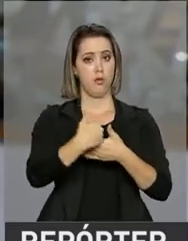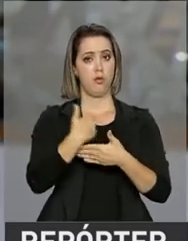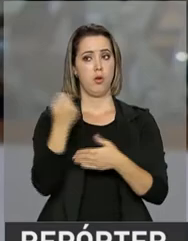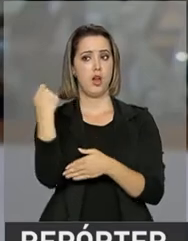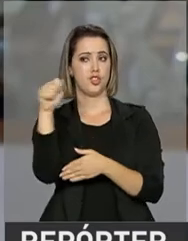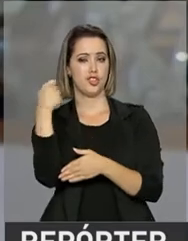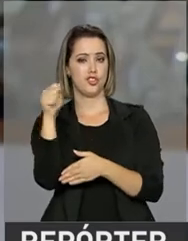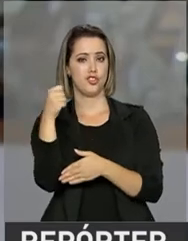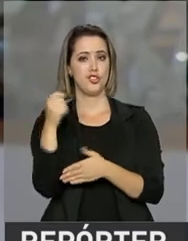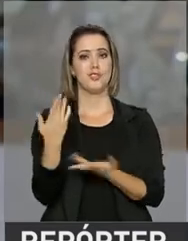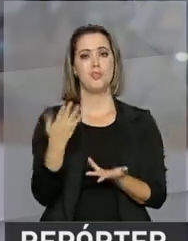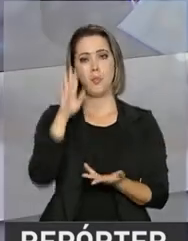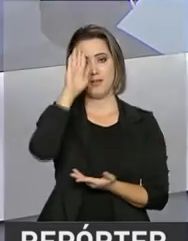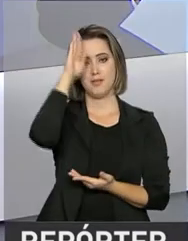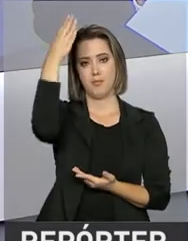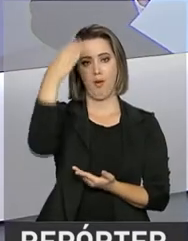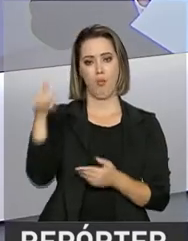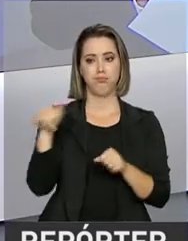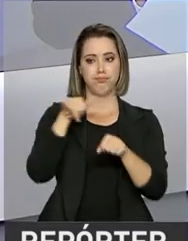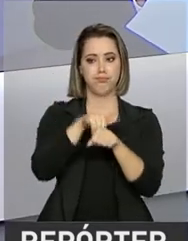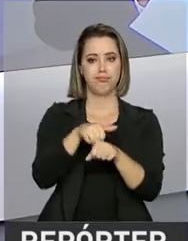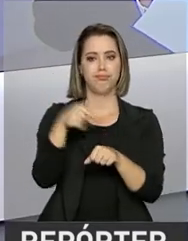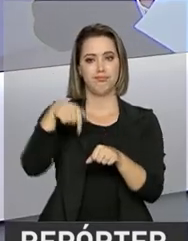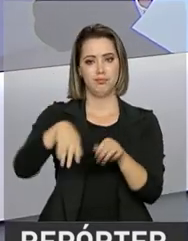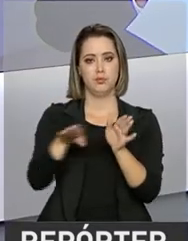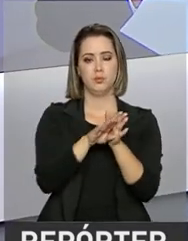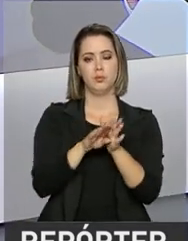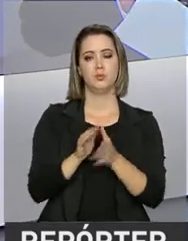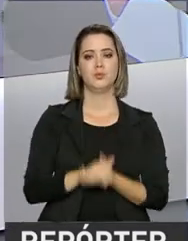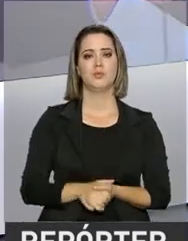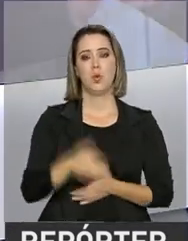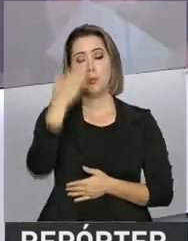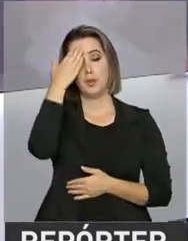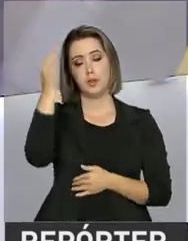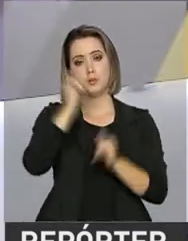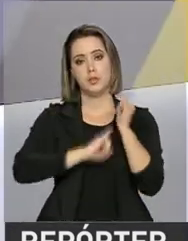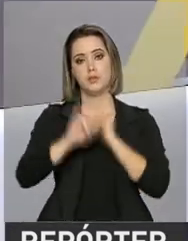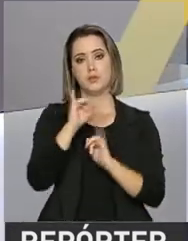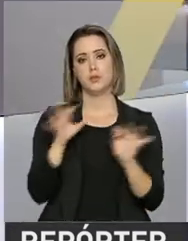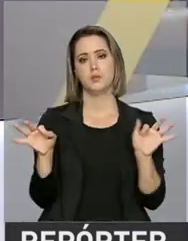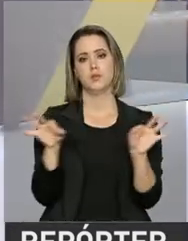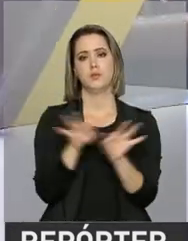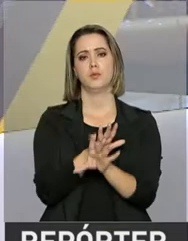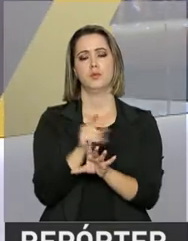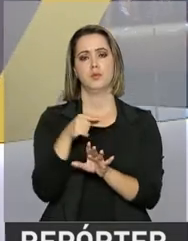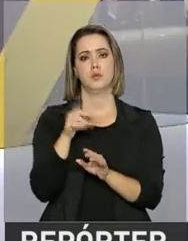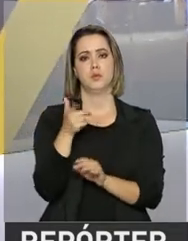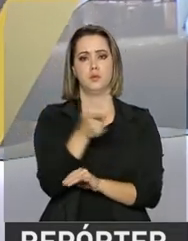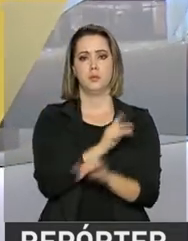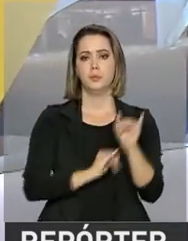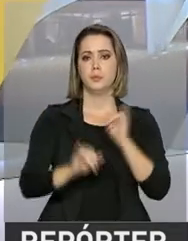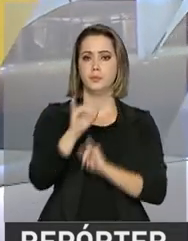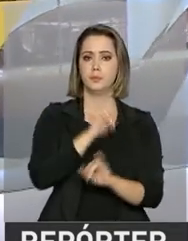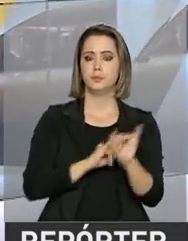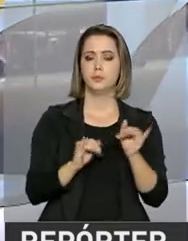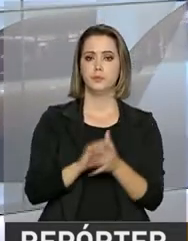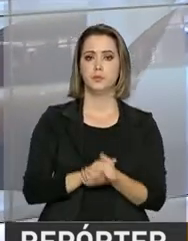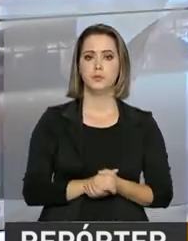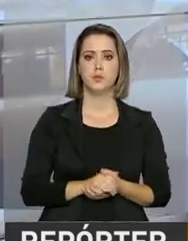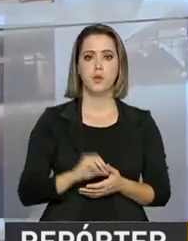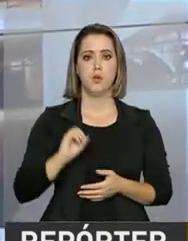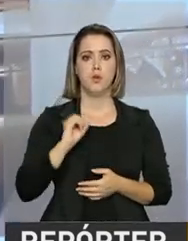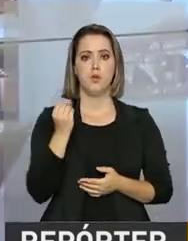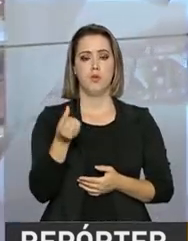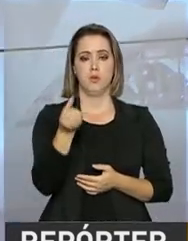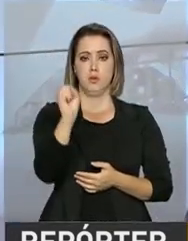roberto tá certo nem muito obrigado pelas informações que nós ficamos por aqui podendo voltar a qualquer momento com mais informações